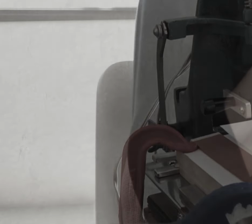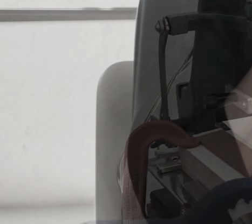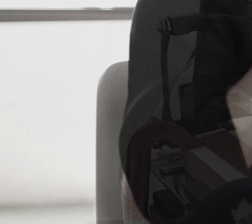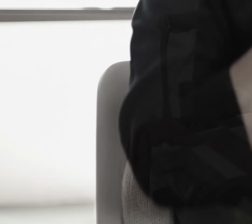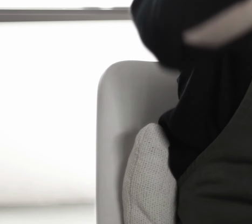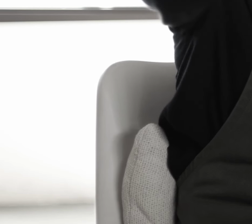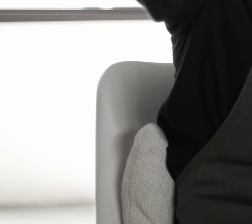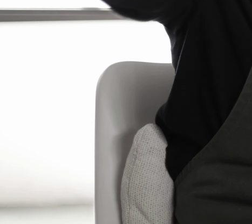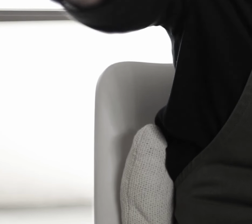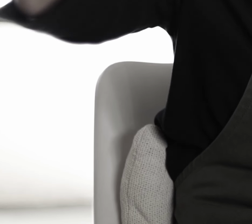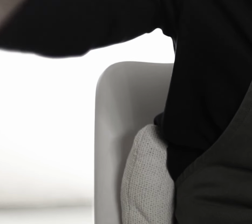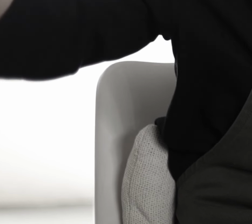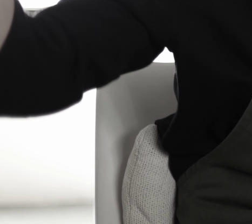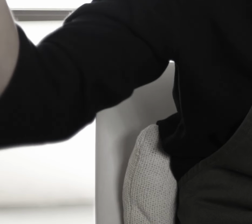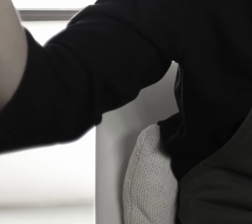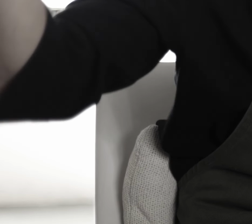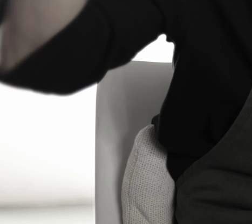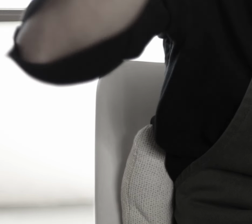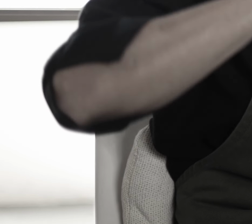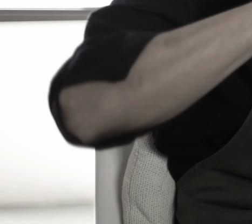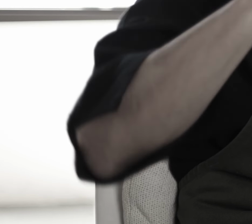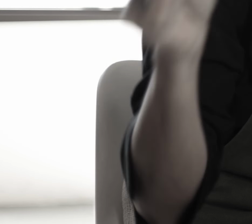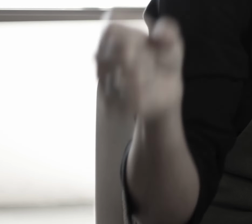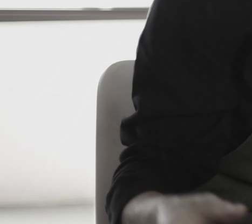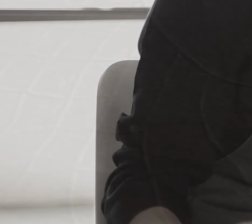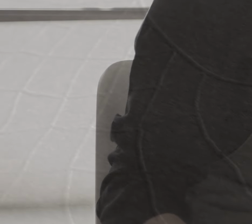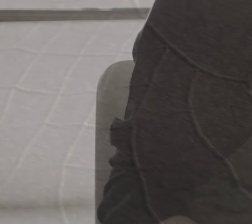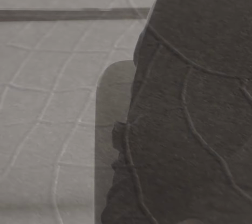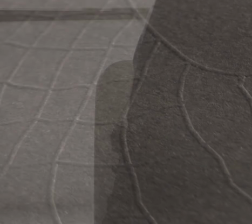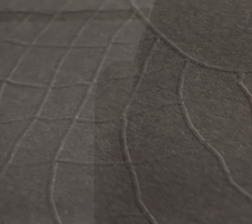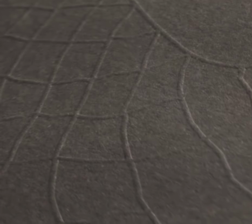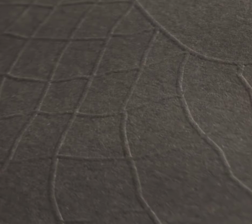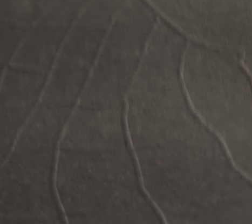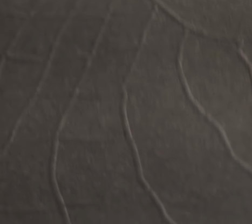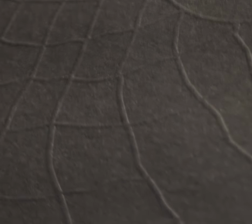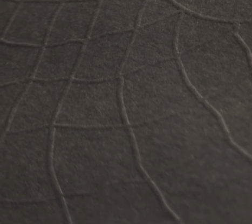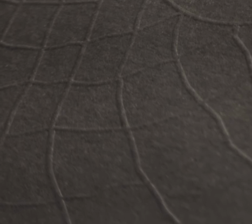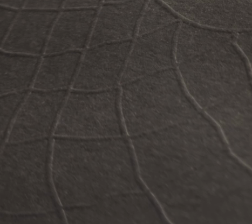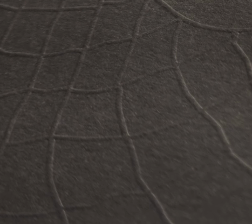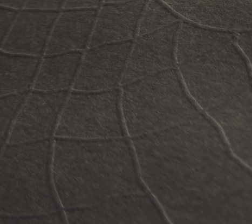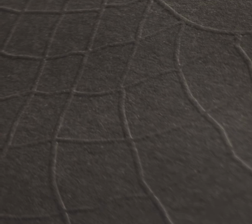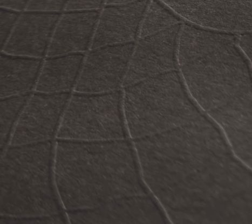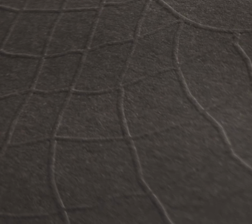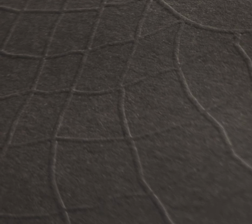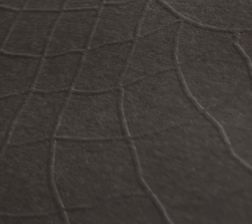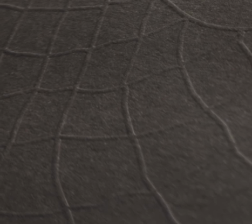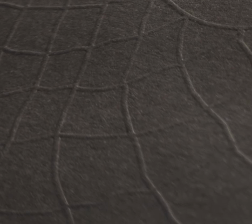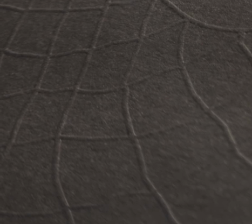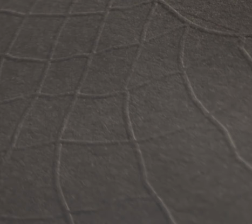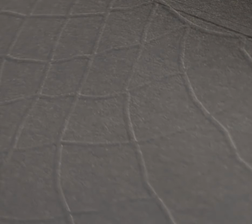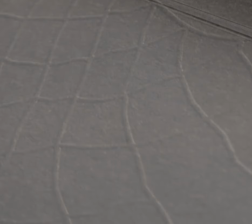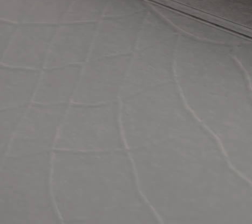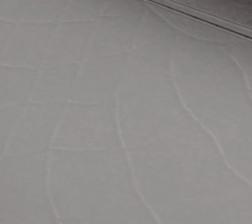Ela usa prensa, folheia um livro de fotografia e sorri durante uma conversa.